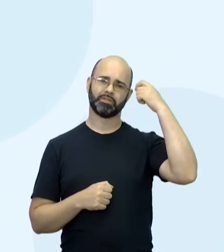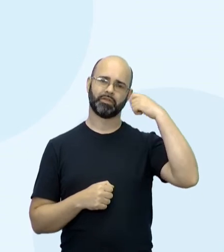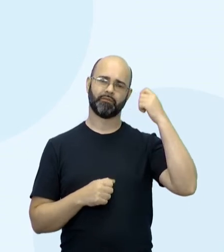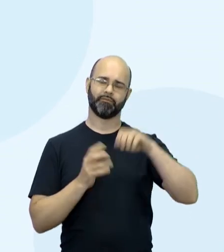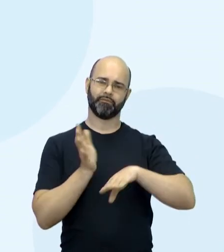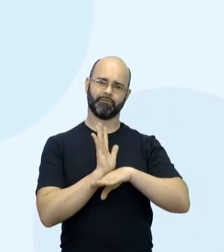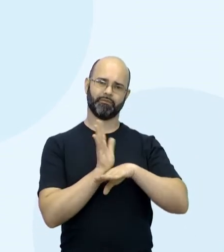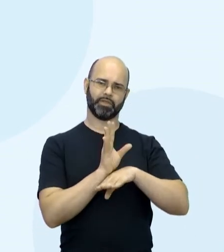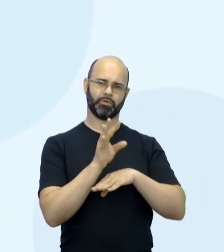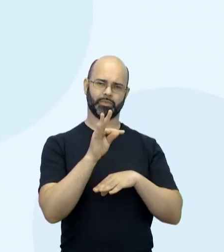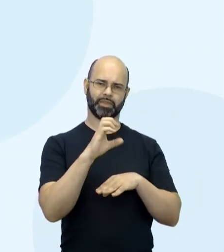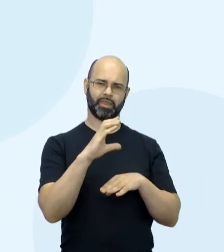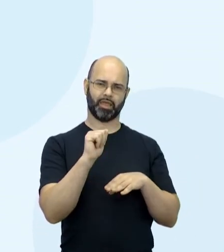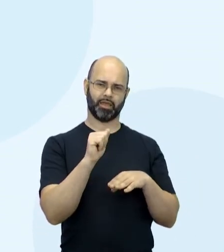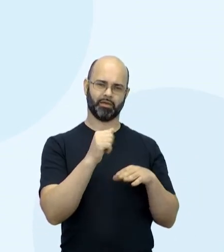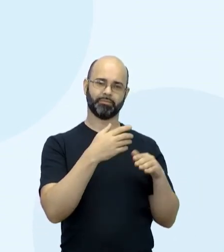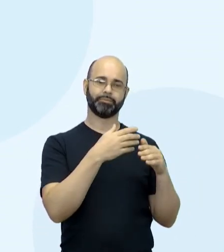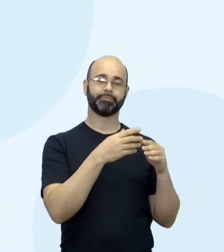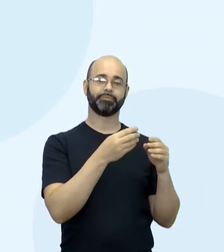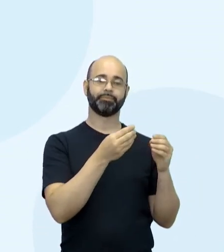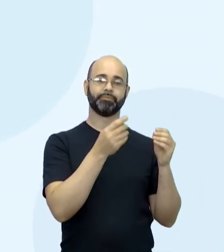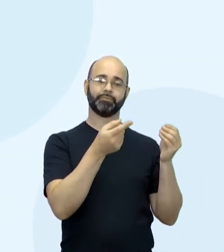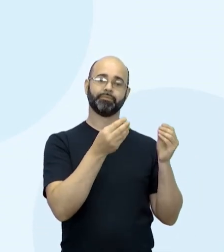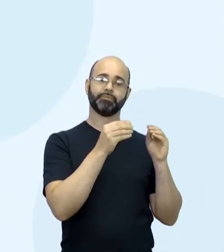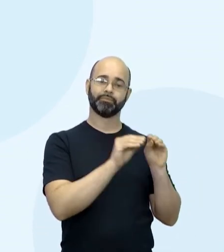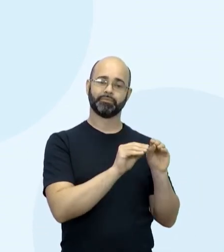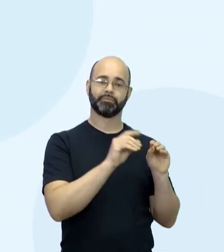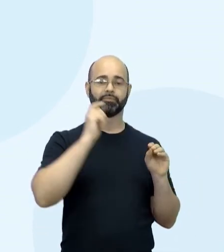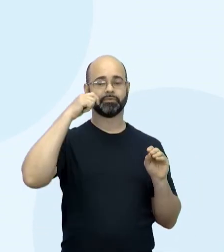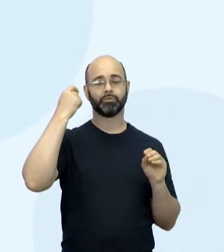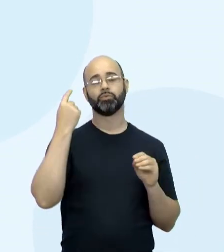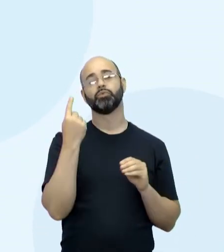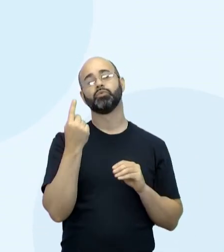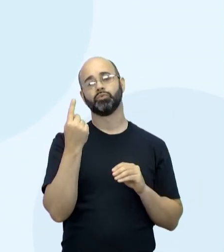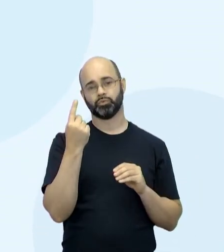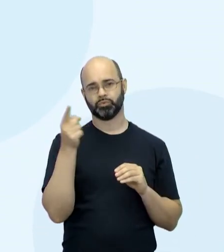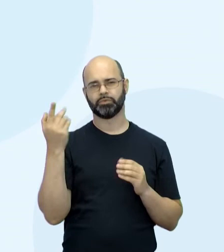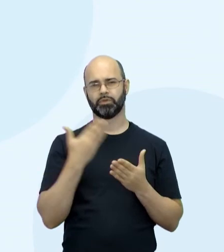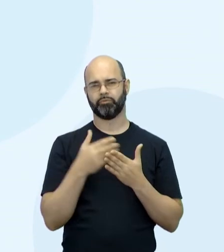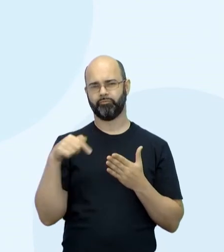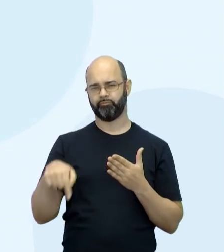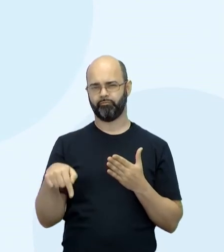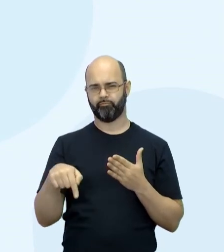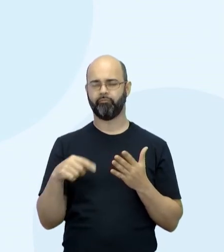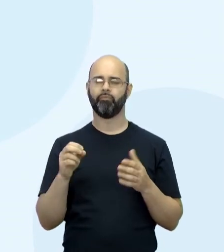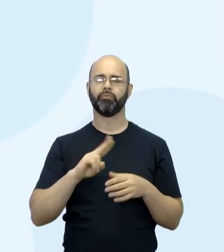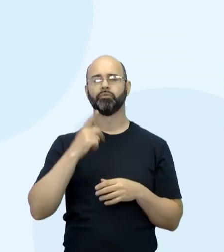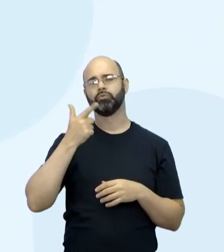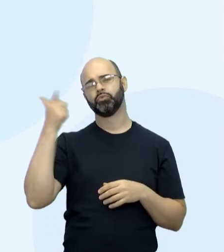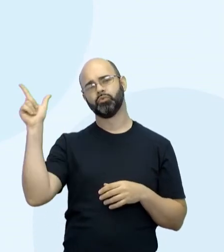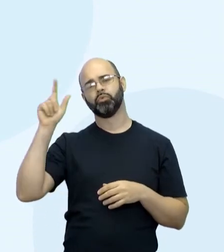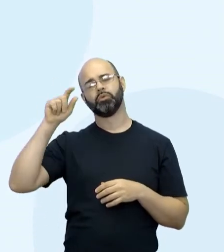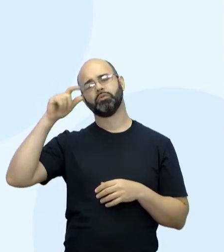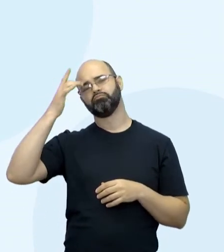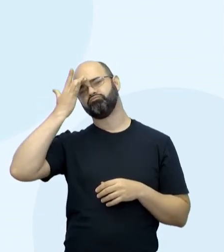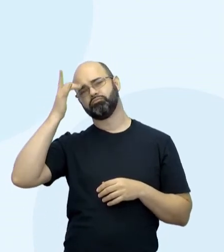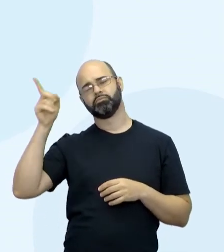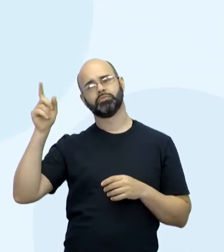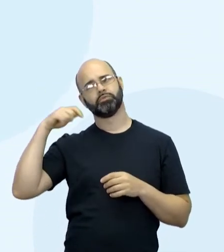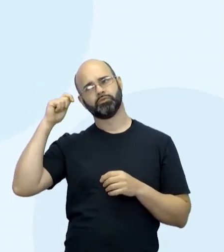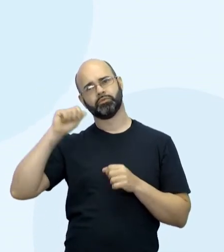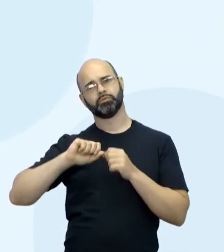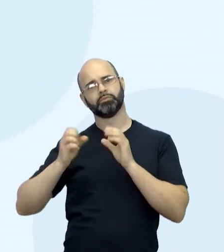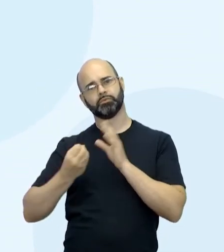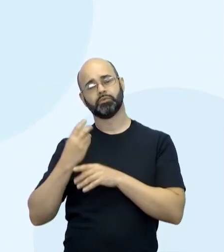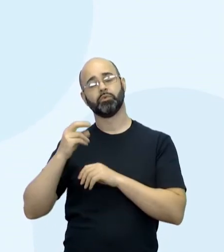isso. Acrescentem à filmoteca de vocês um dos filmes indicados nessa aula ou algum outro filme feito na Índia ou